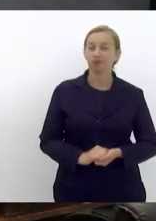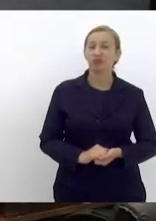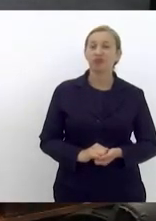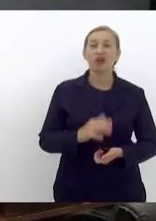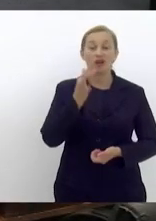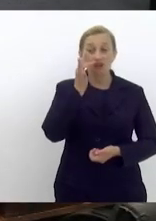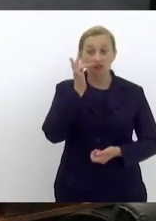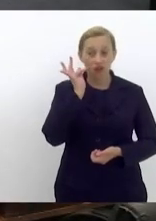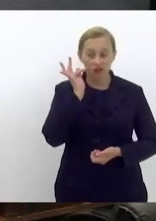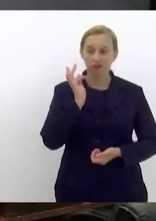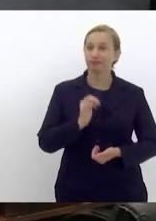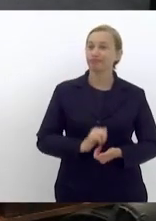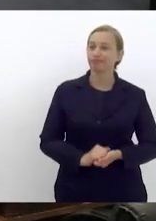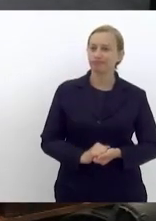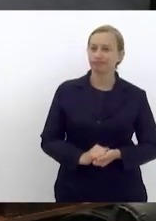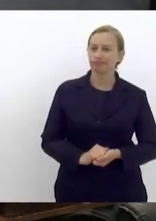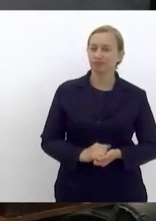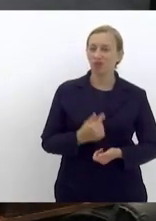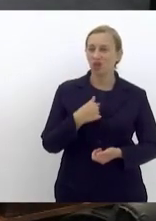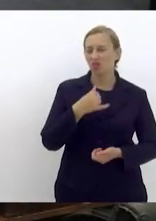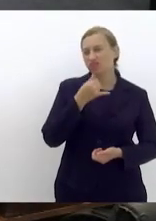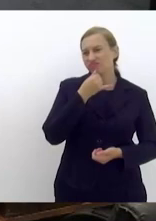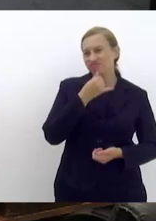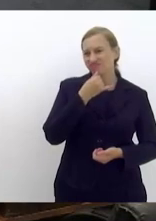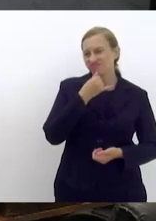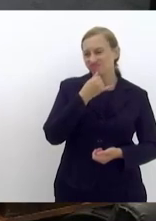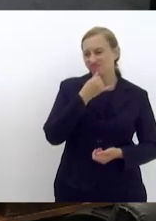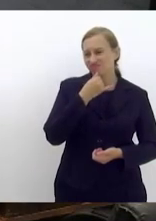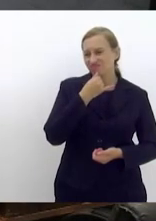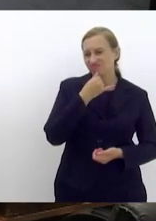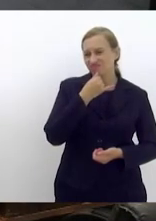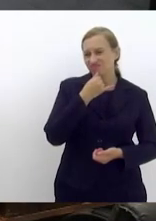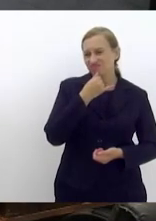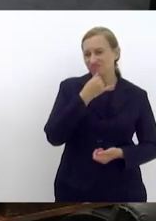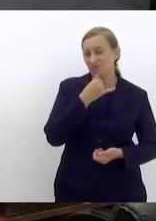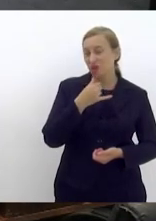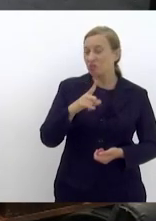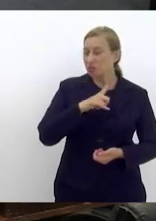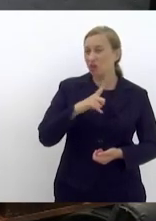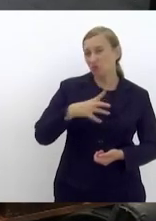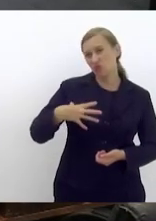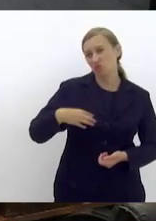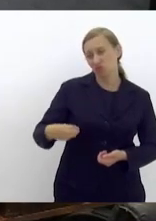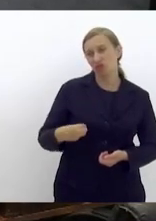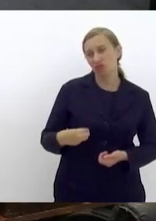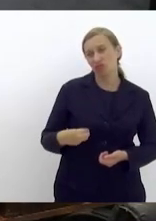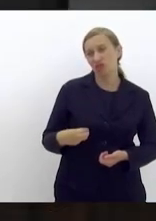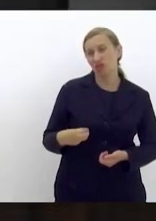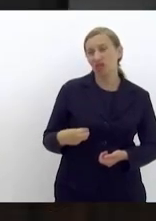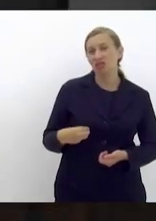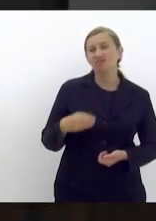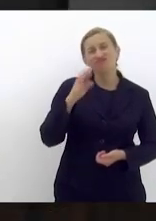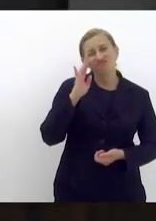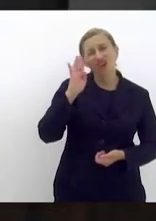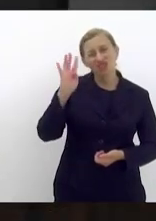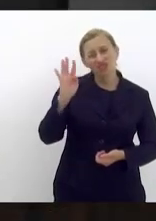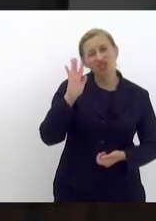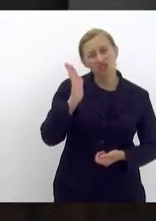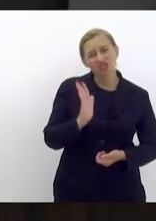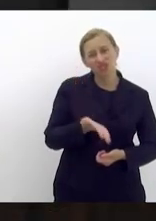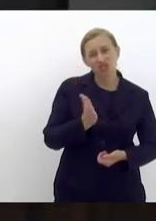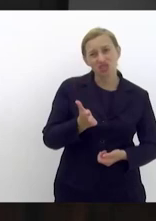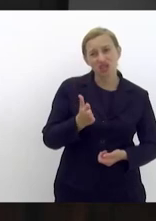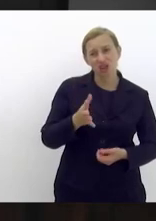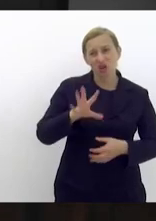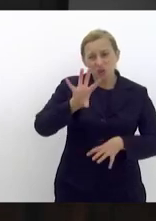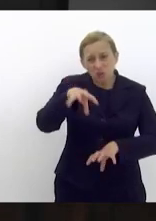Flávio Serafim, eu fico até chocada, que me dá nó na garganta, porque eu tenho um filho e a gente já imagina, se